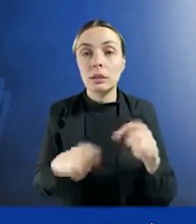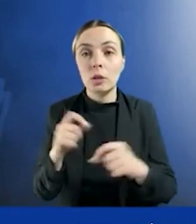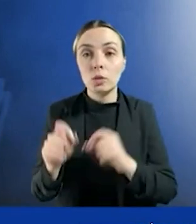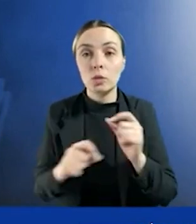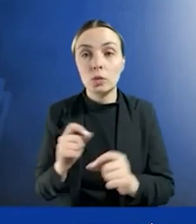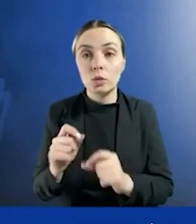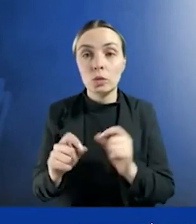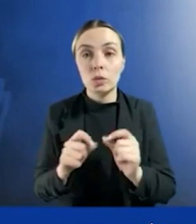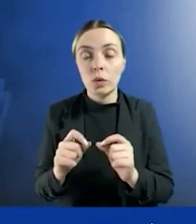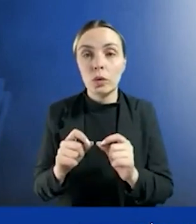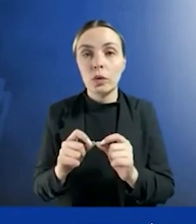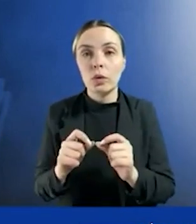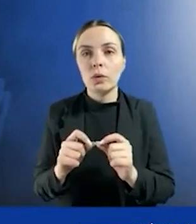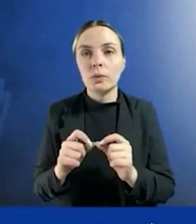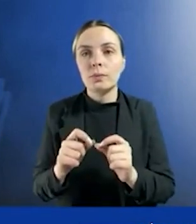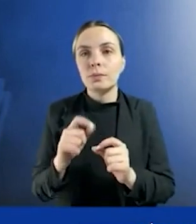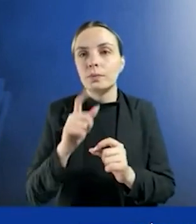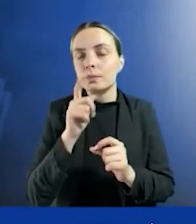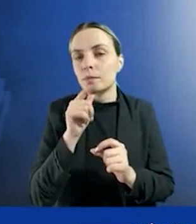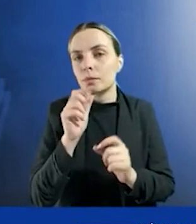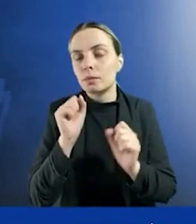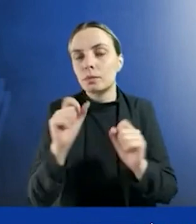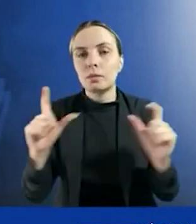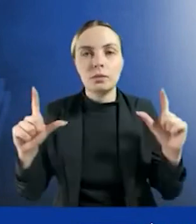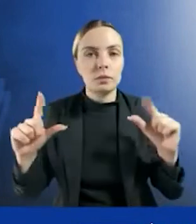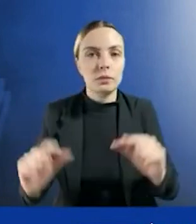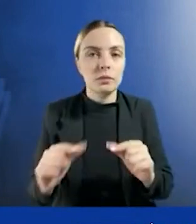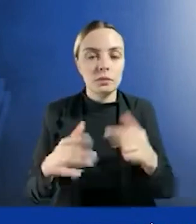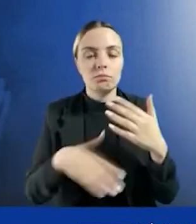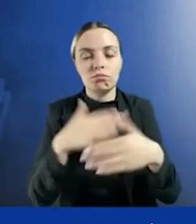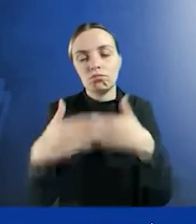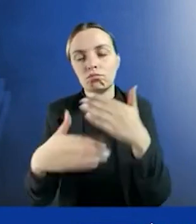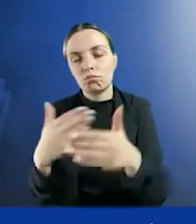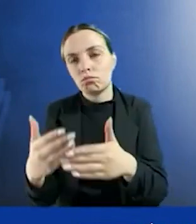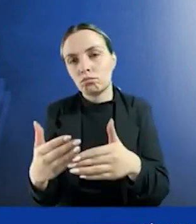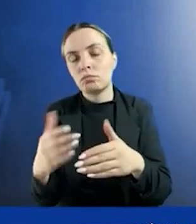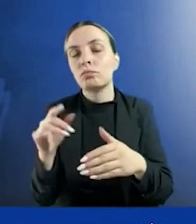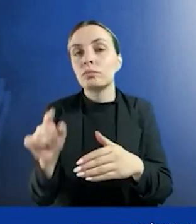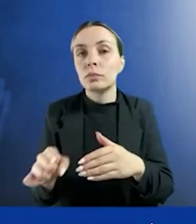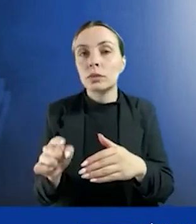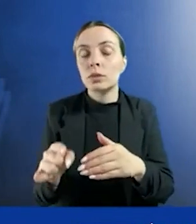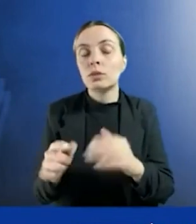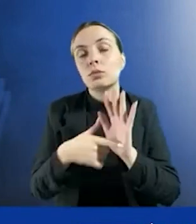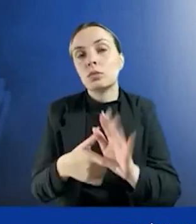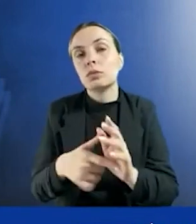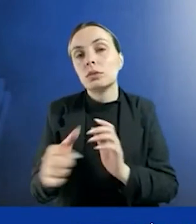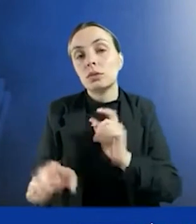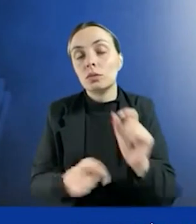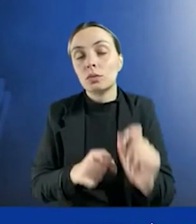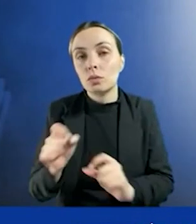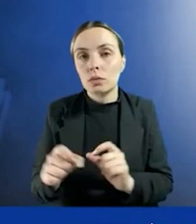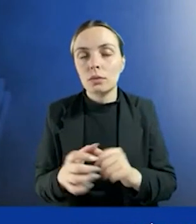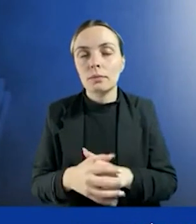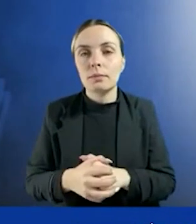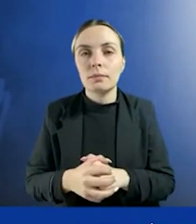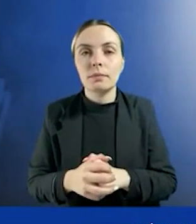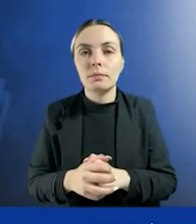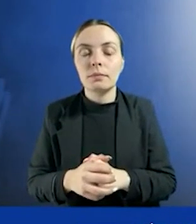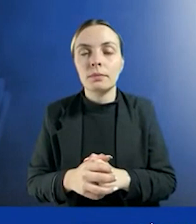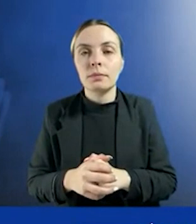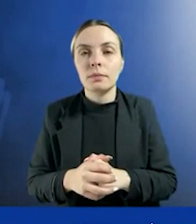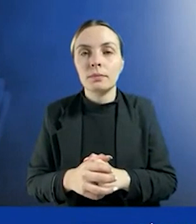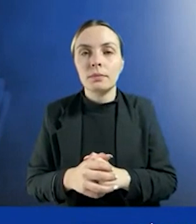pesticidas e água pode ser diminuída ao longo do tempo. Então, isso me traz a